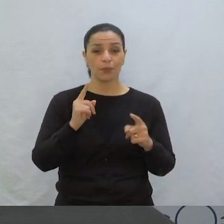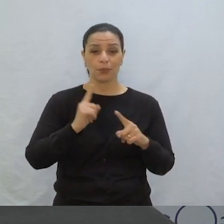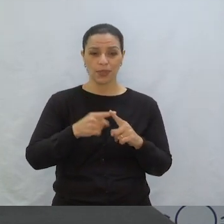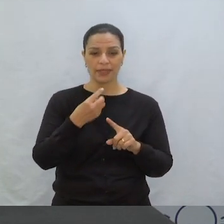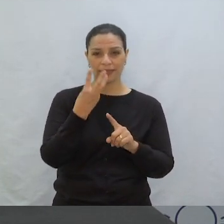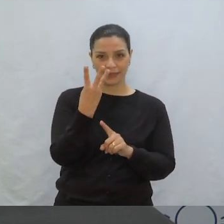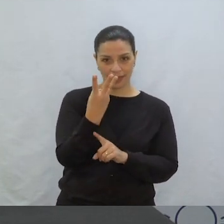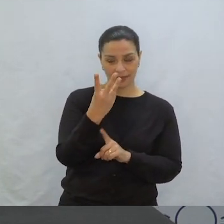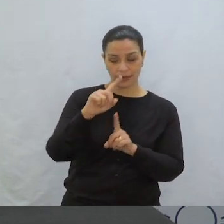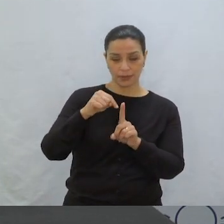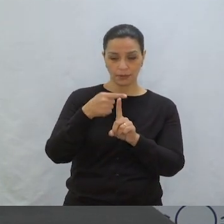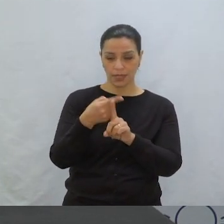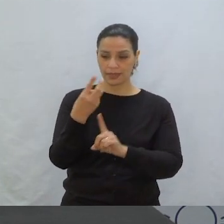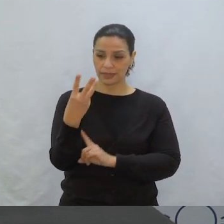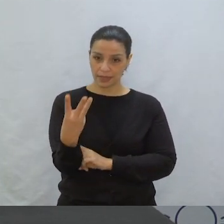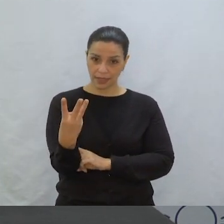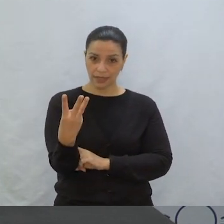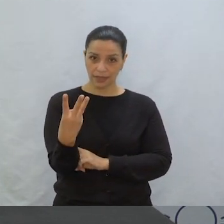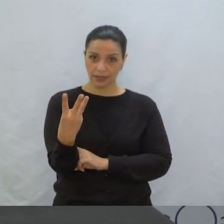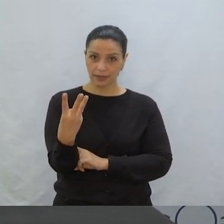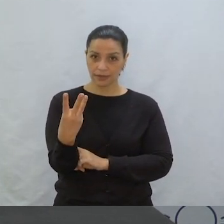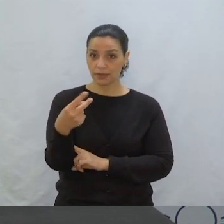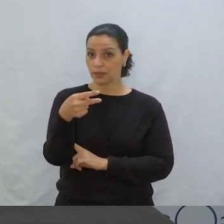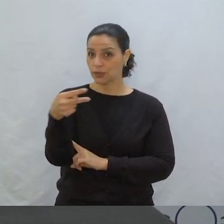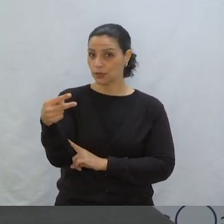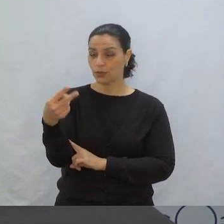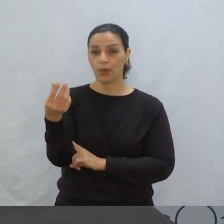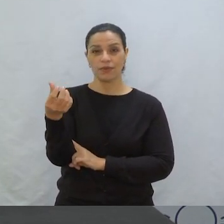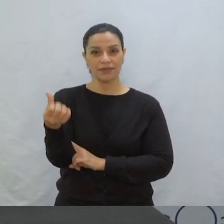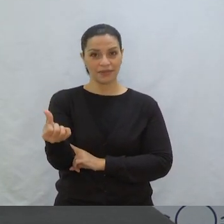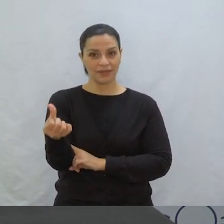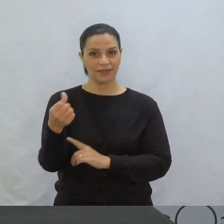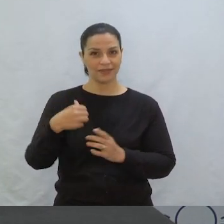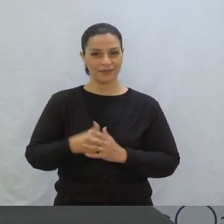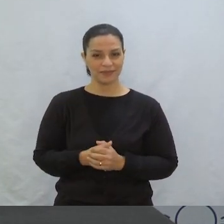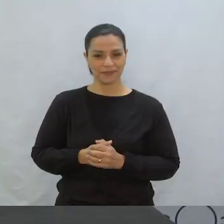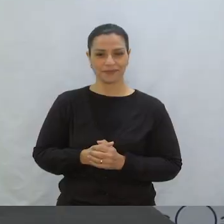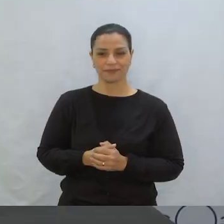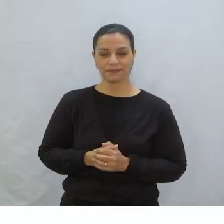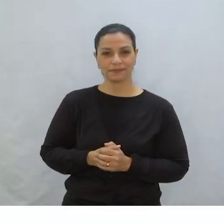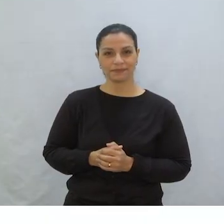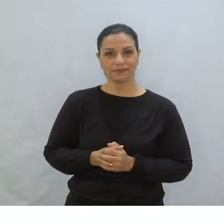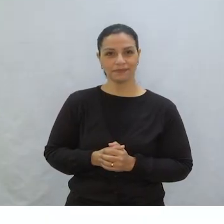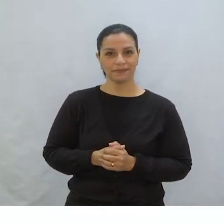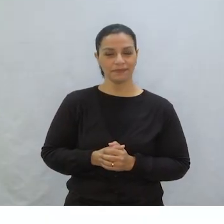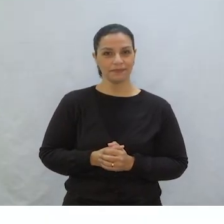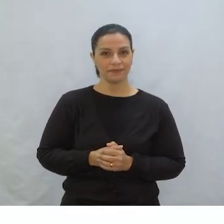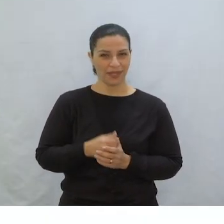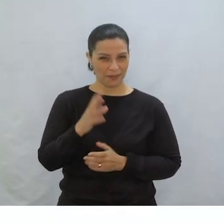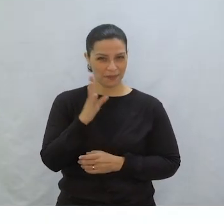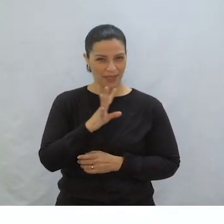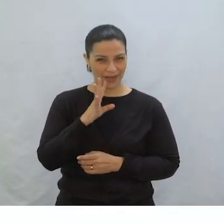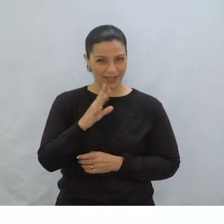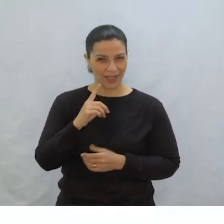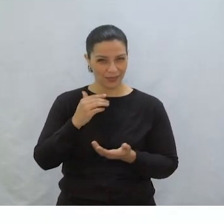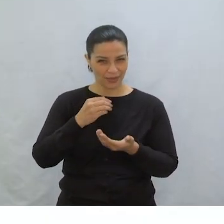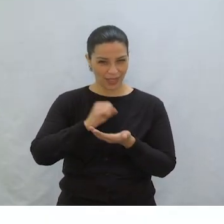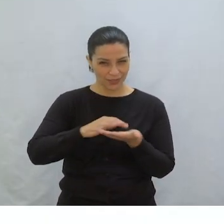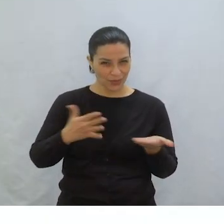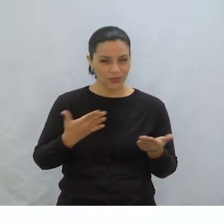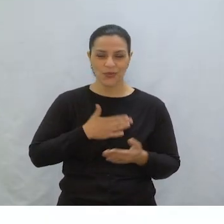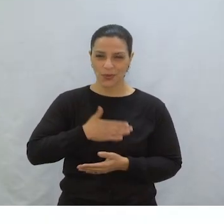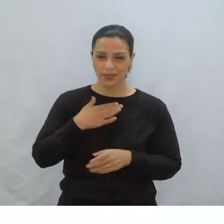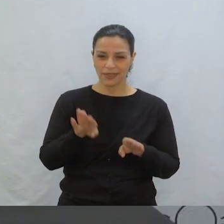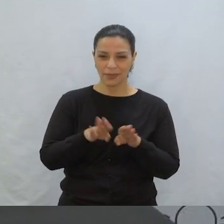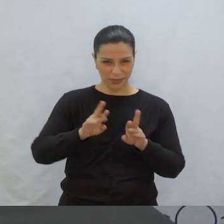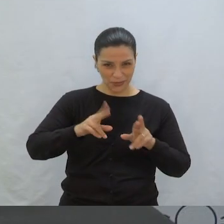6, porque 3 mais 3 é igual a 6. Bem legal essa atividade,